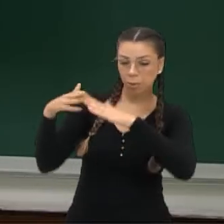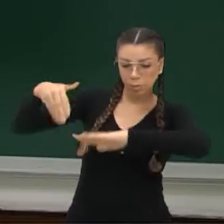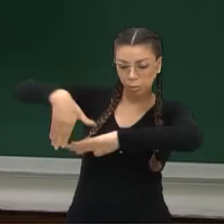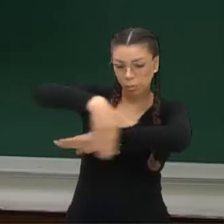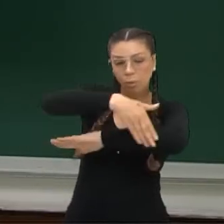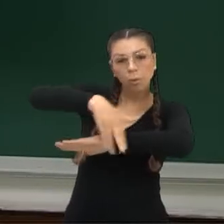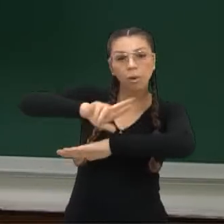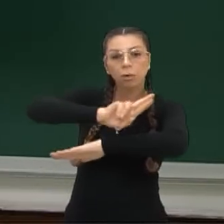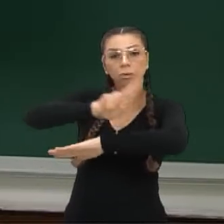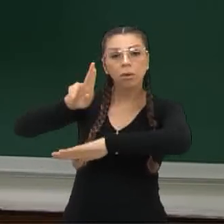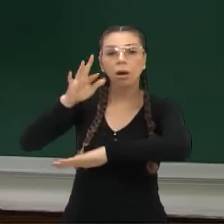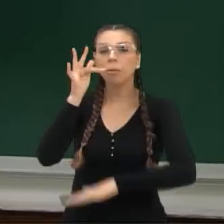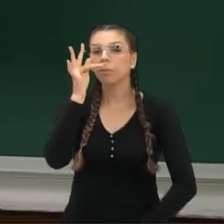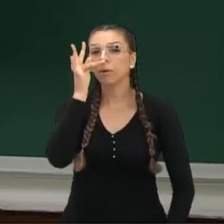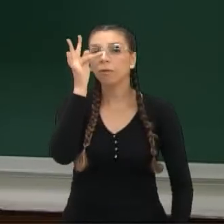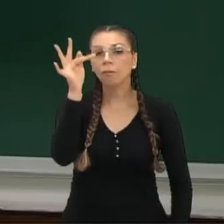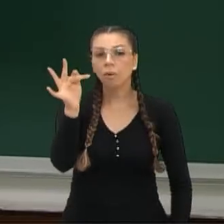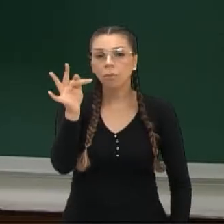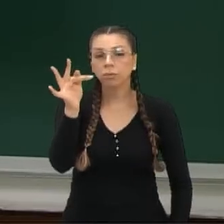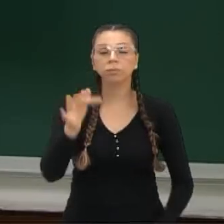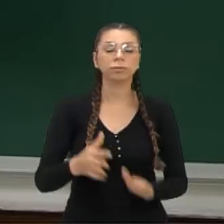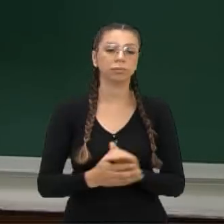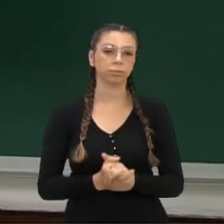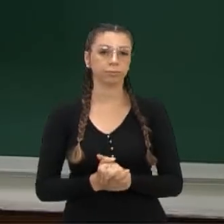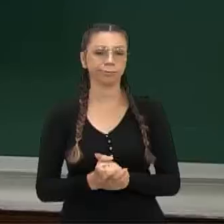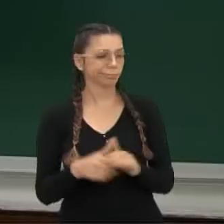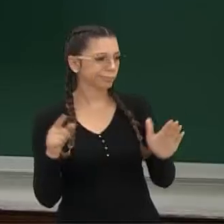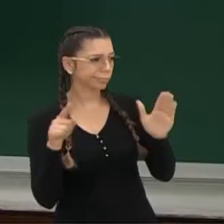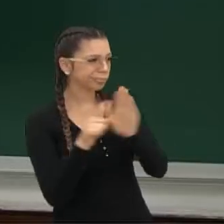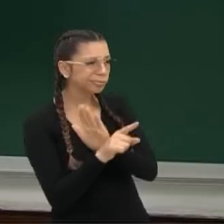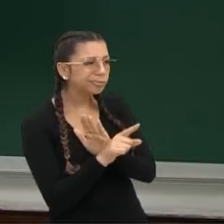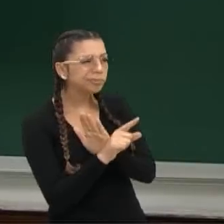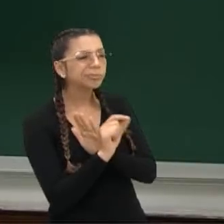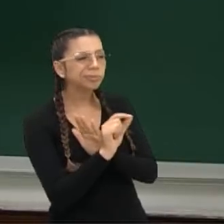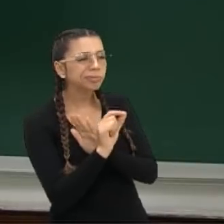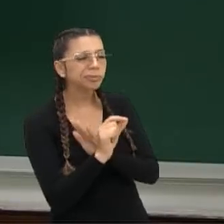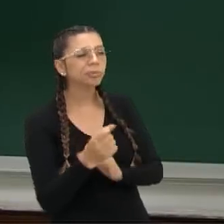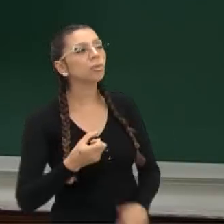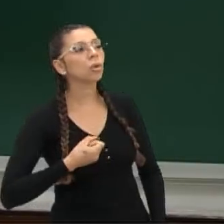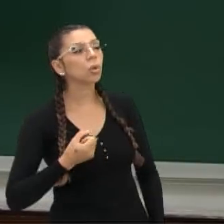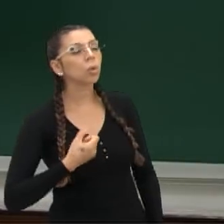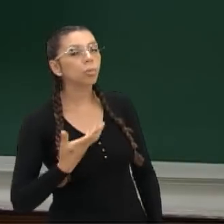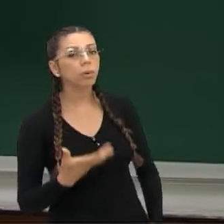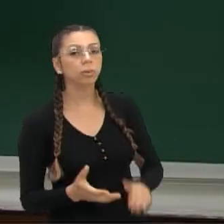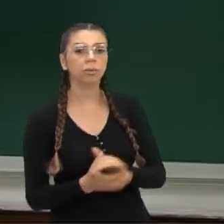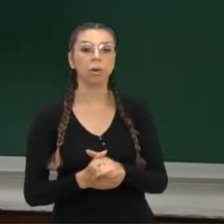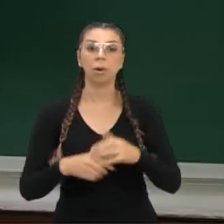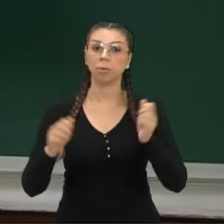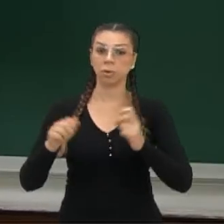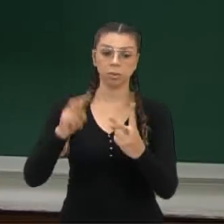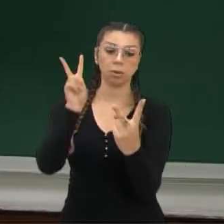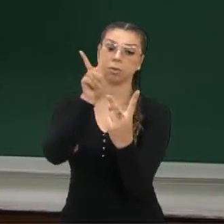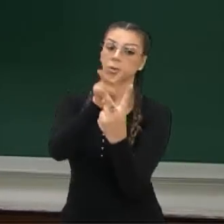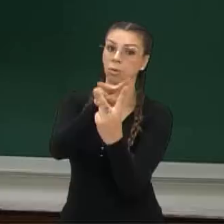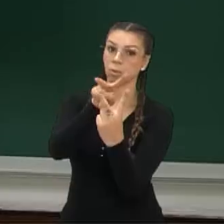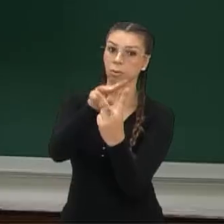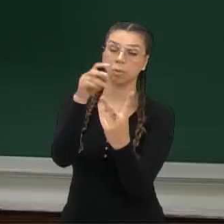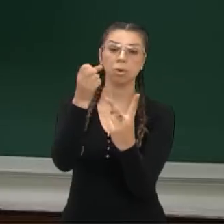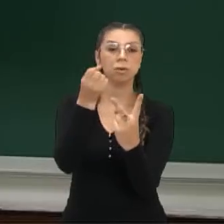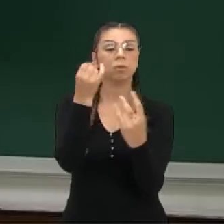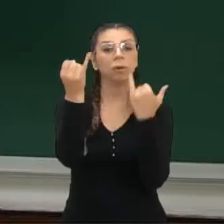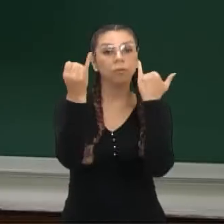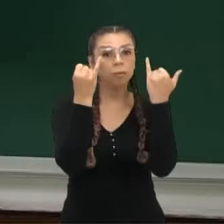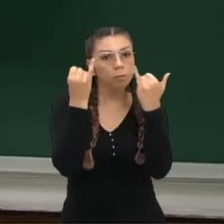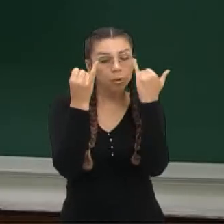Flores. Muito bem, mas o que vocês vão me perguntar? Qual o número? Então eu preciso ter duas informações no